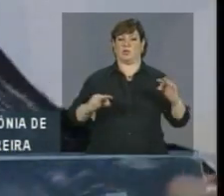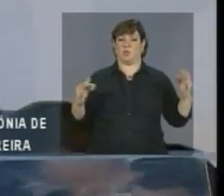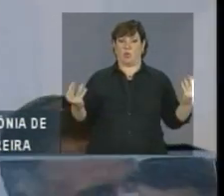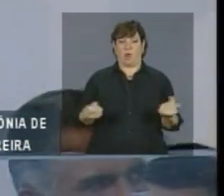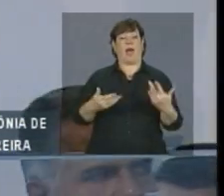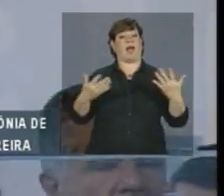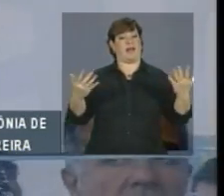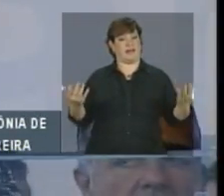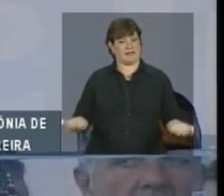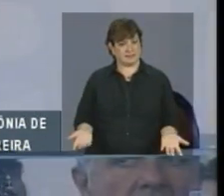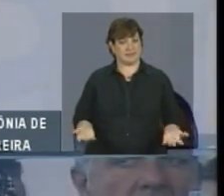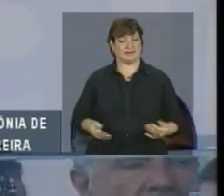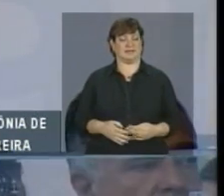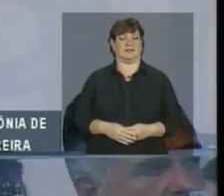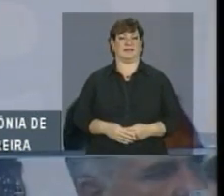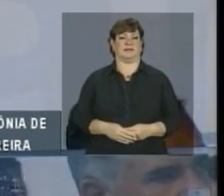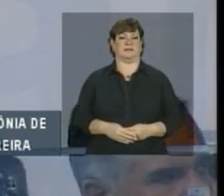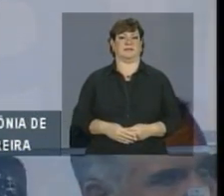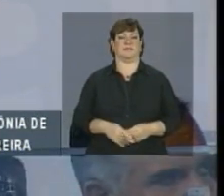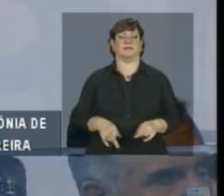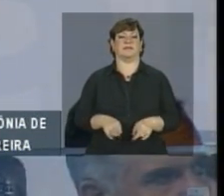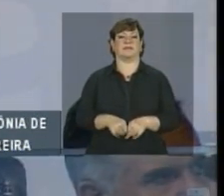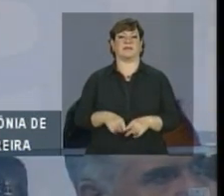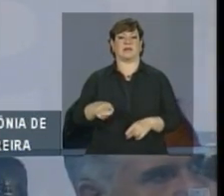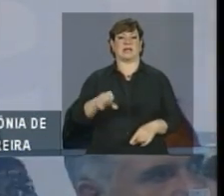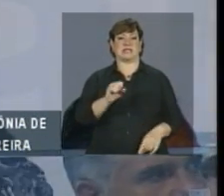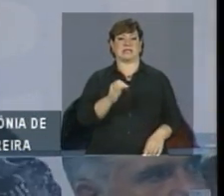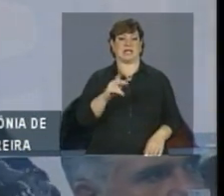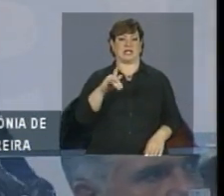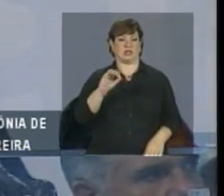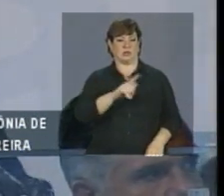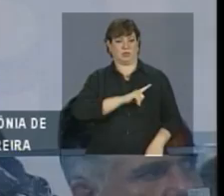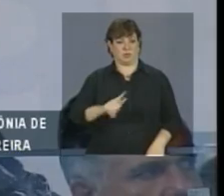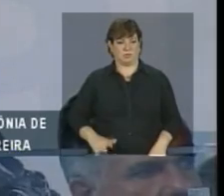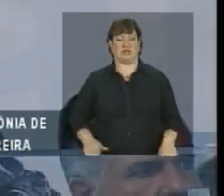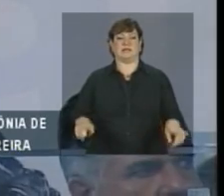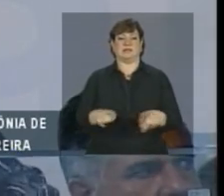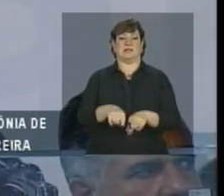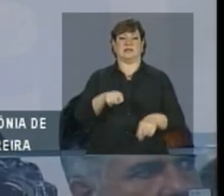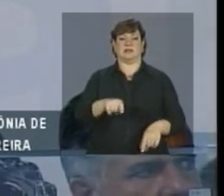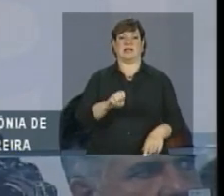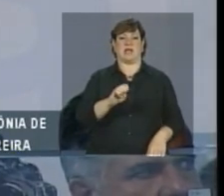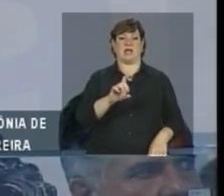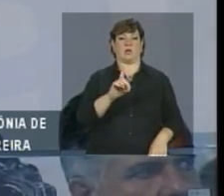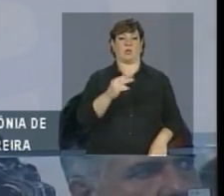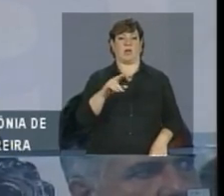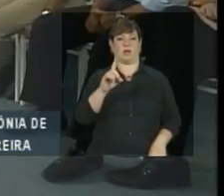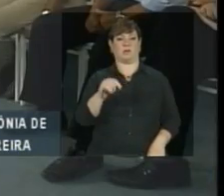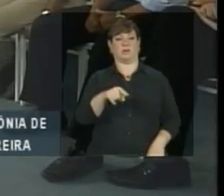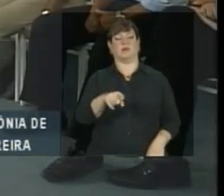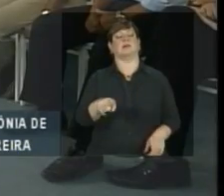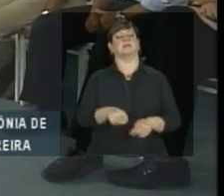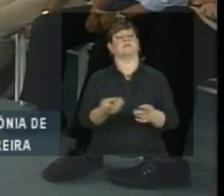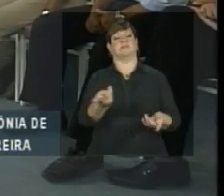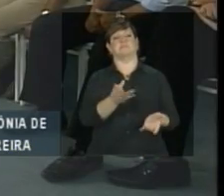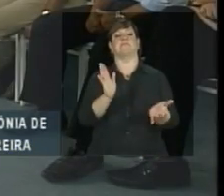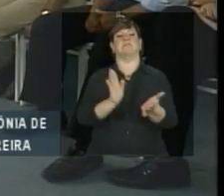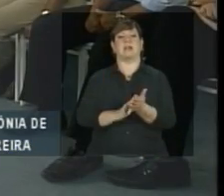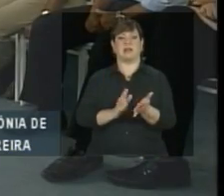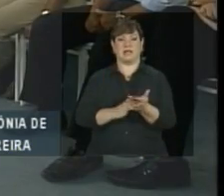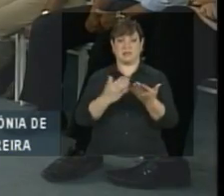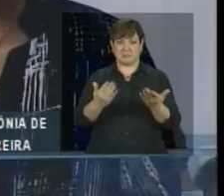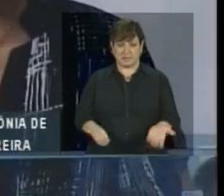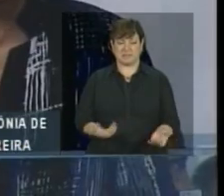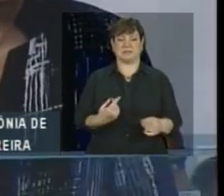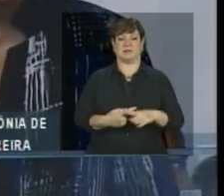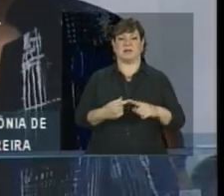E aí, tanto Sérgio Cabral quanto Eduardo Paes estão de parabéns pela capacidade